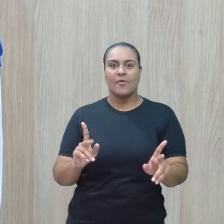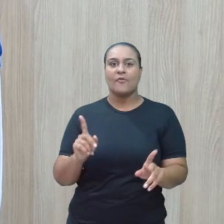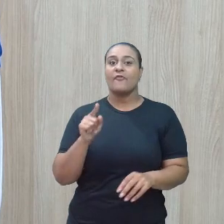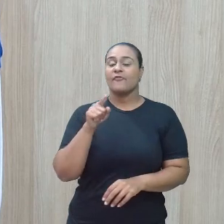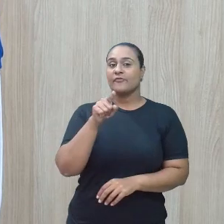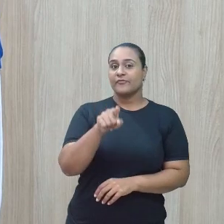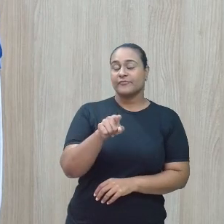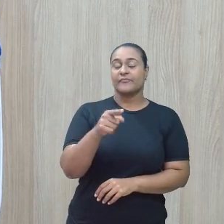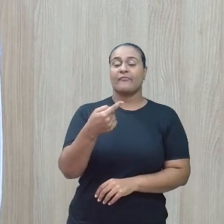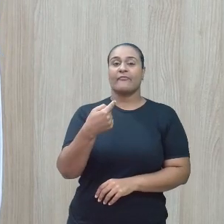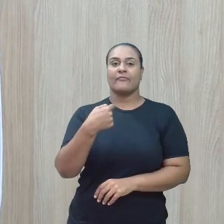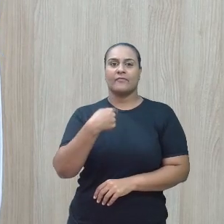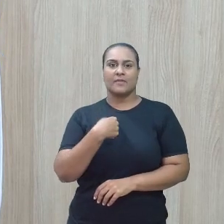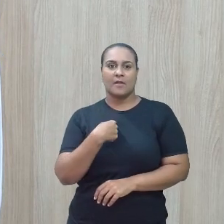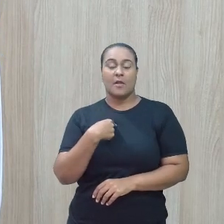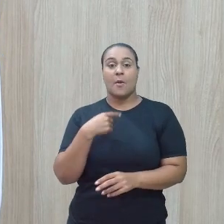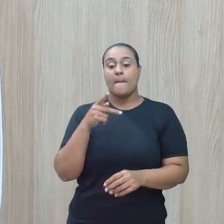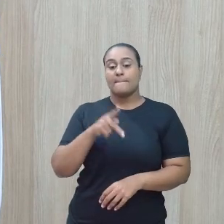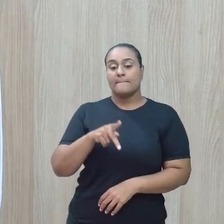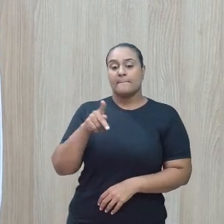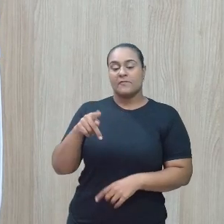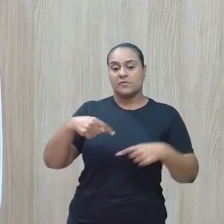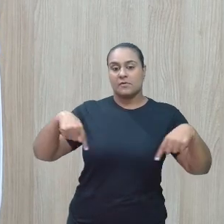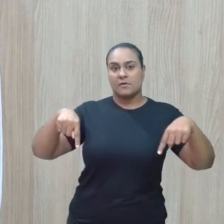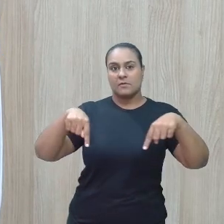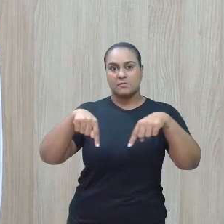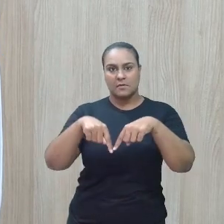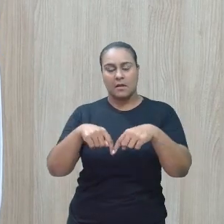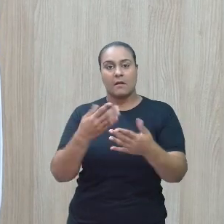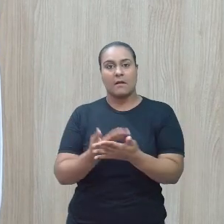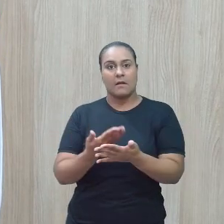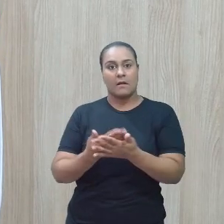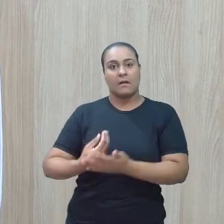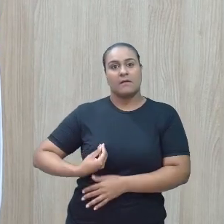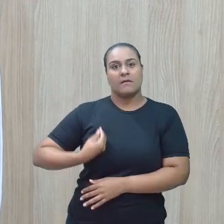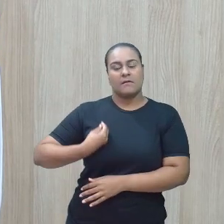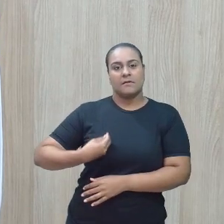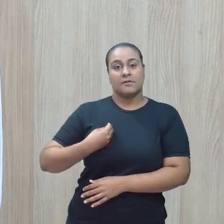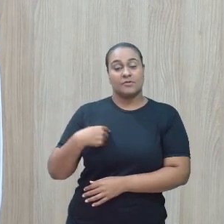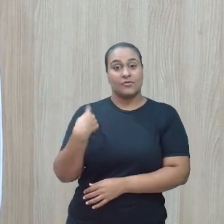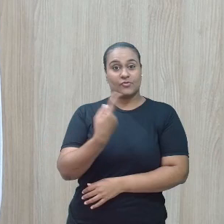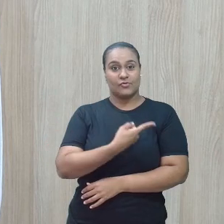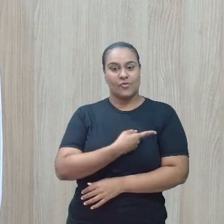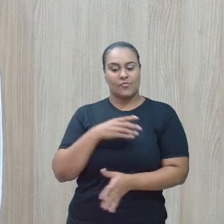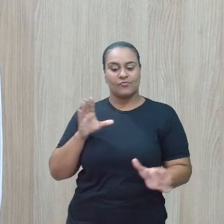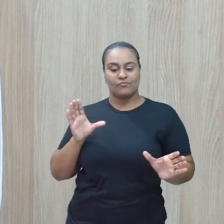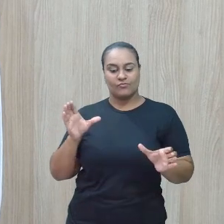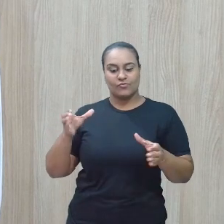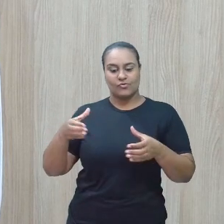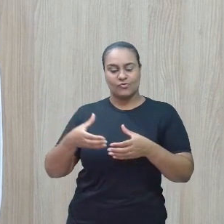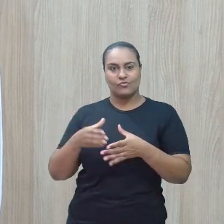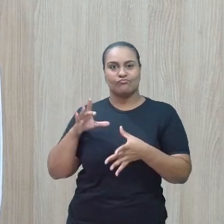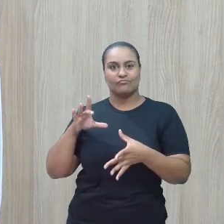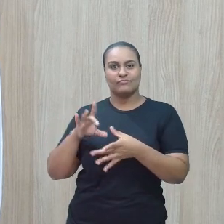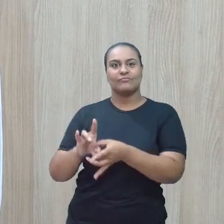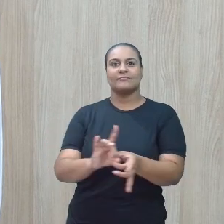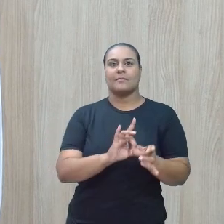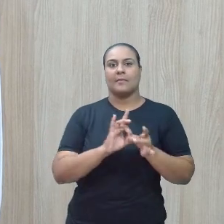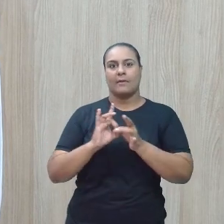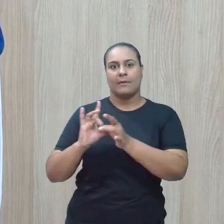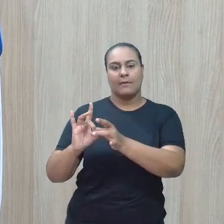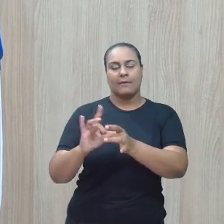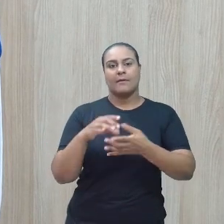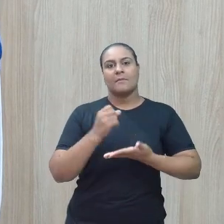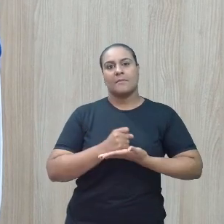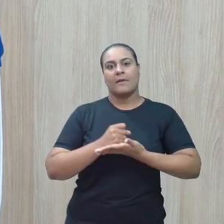você, o professor em sala de aula e o professor Alami. Estamos em uma equipe para ajudar,